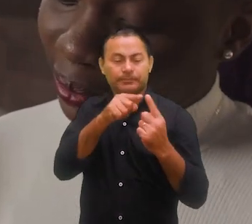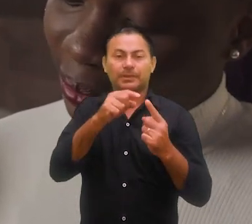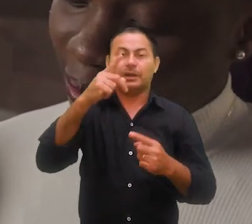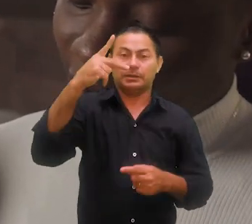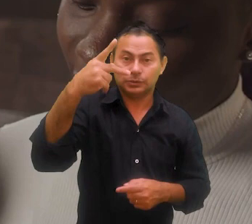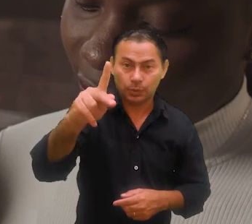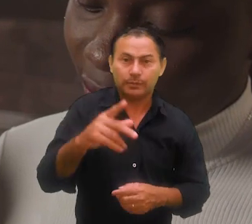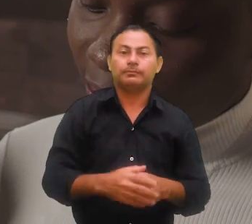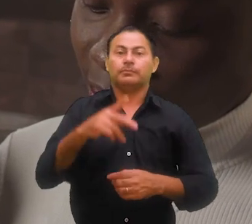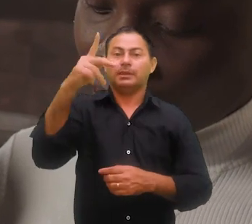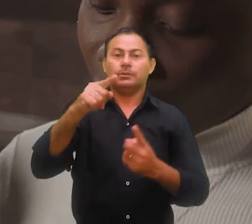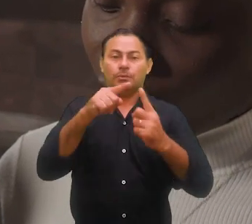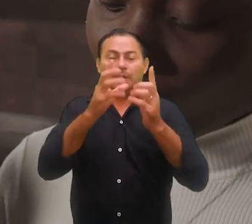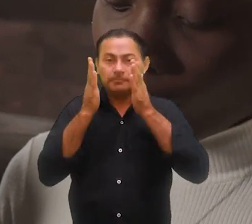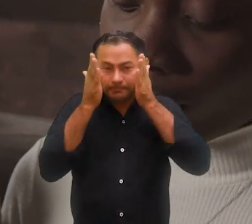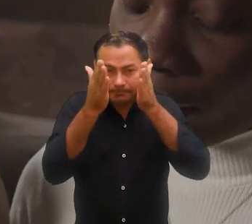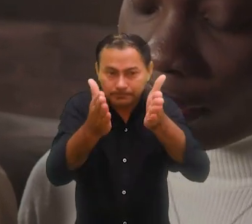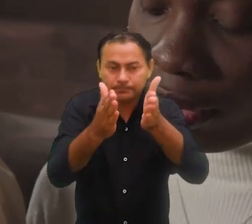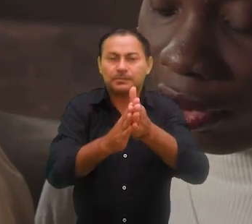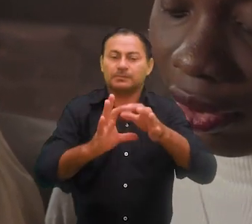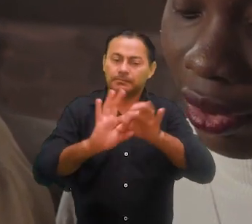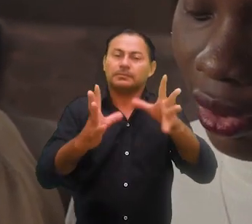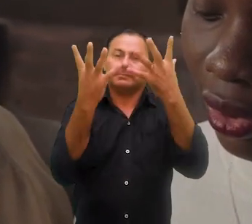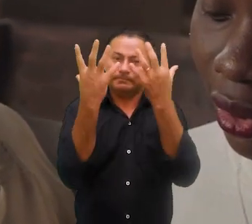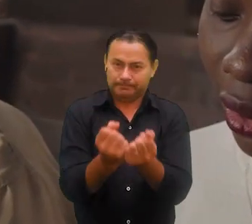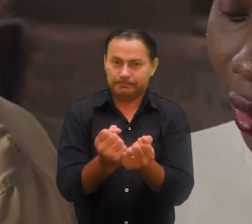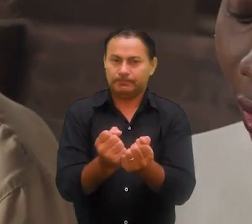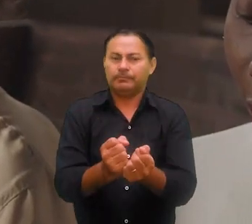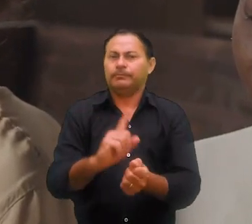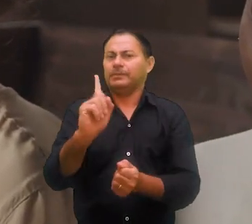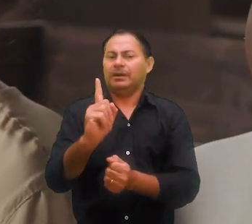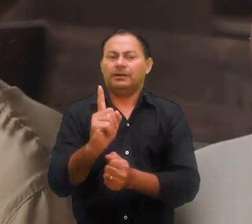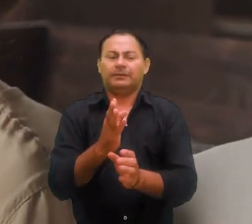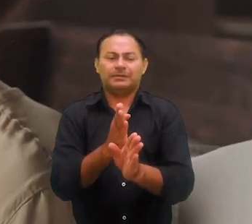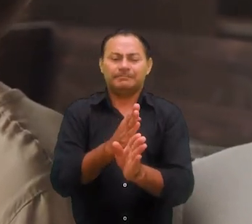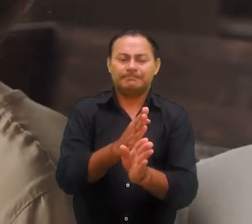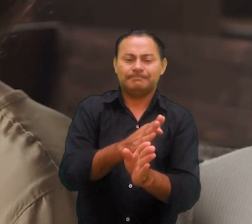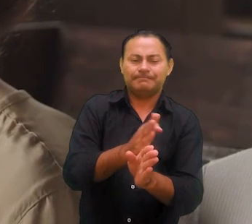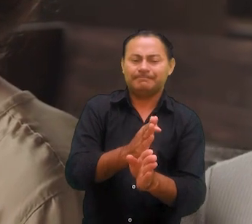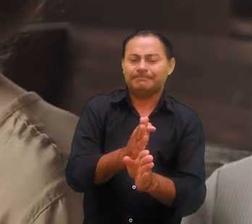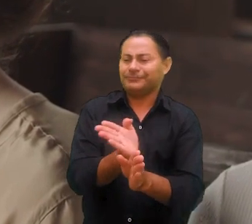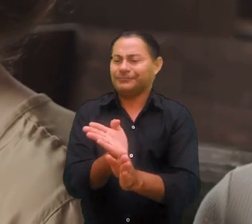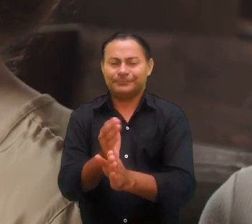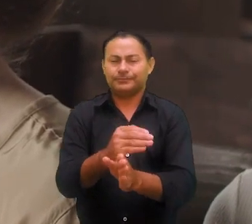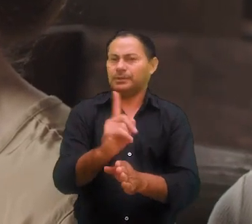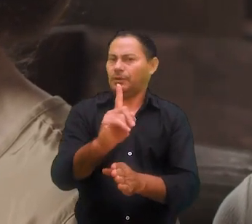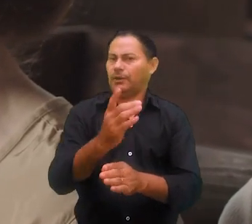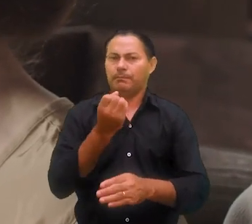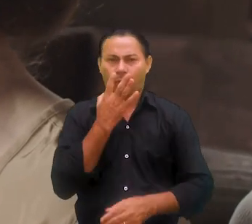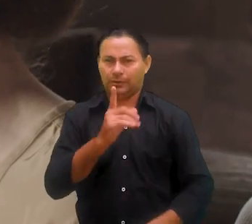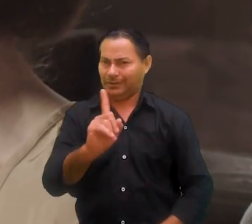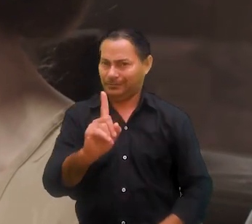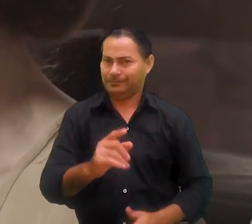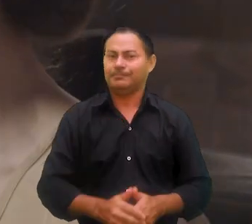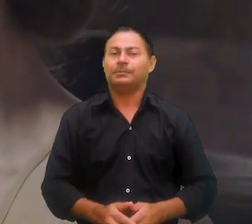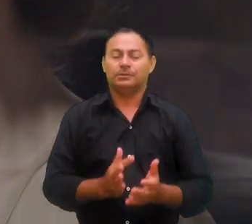sua perspectiva, essa deve ser a sua visão e disposição. Não fique em cima do muro. Isso não